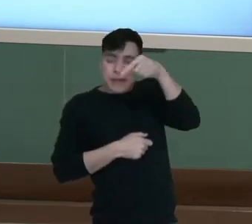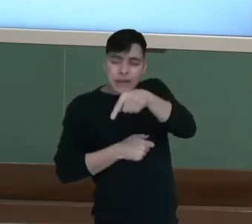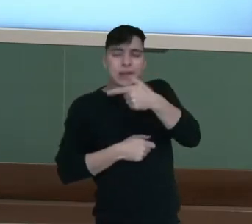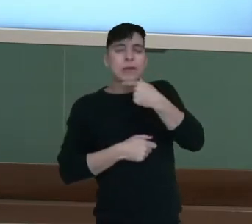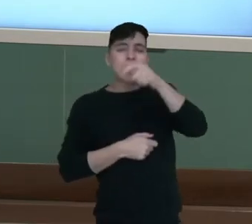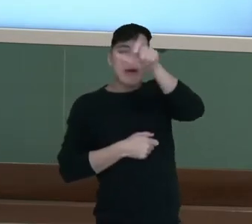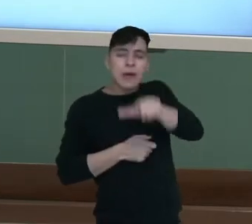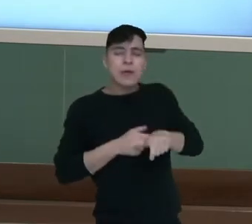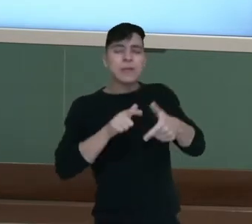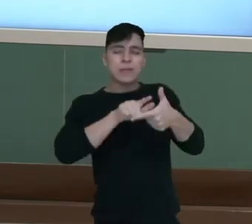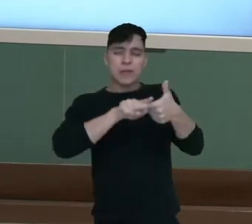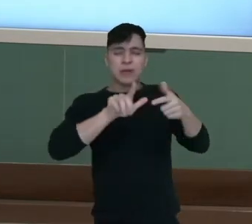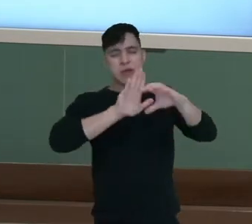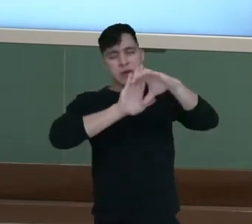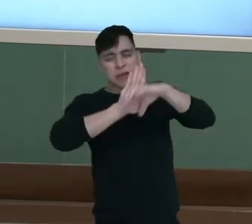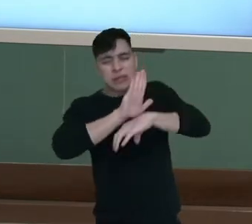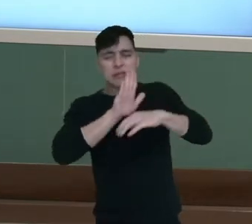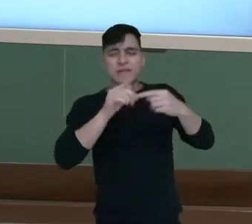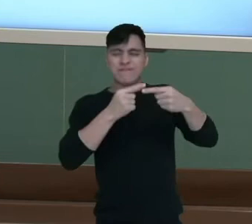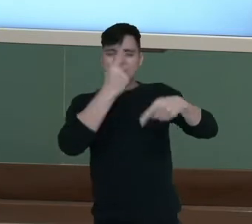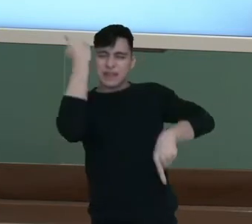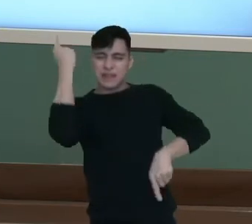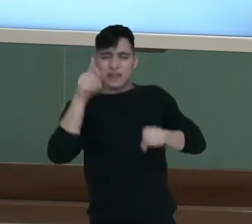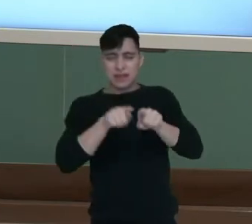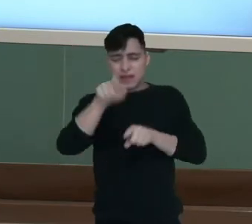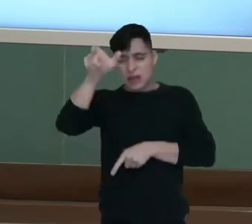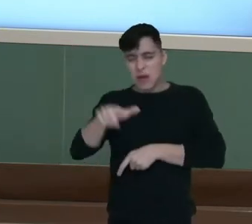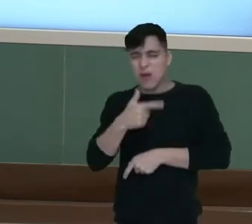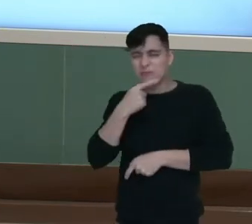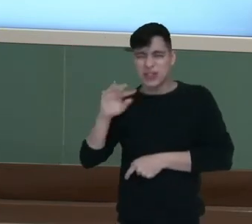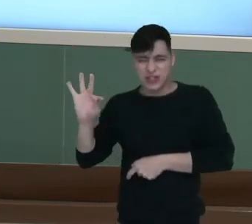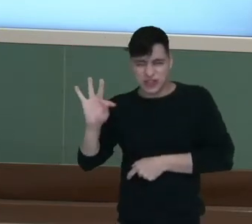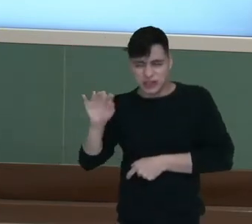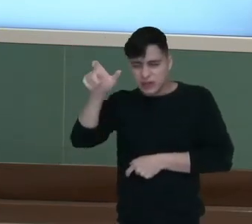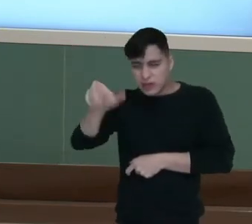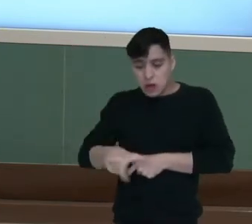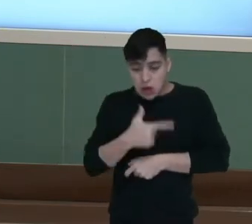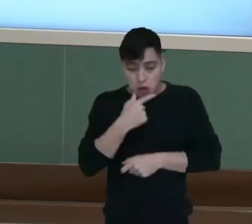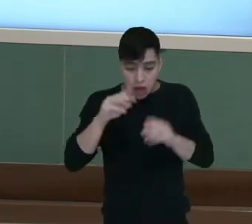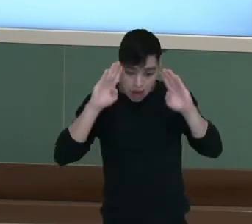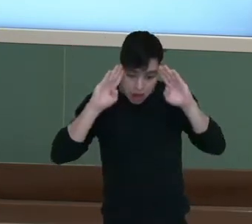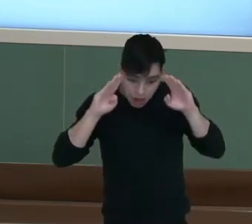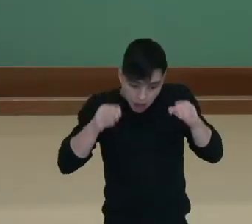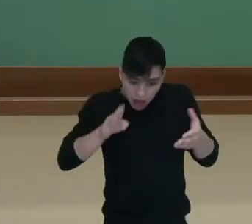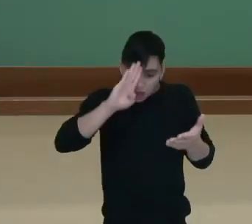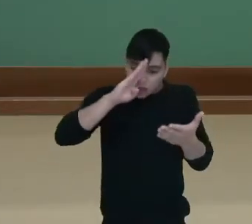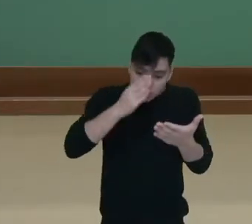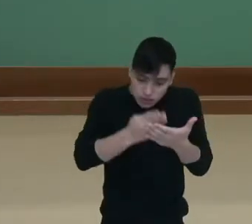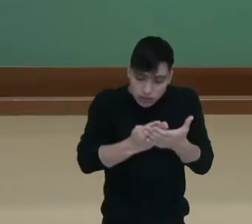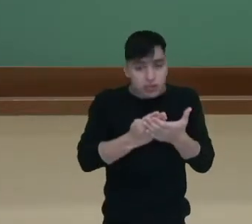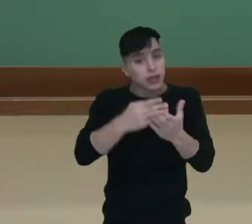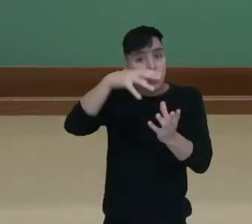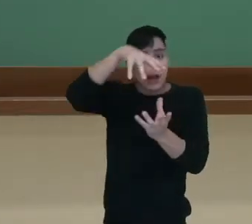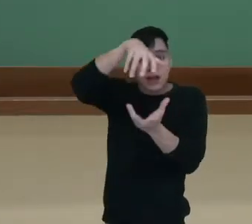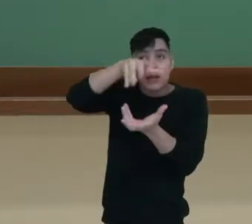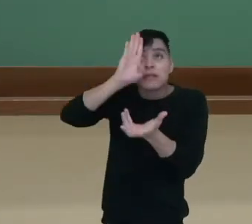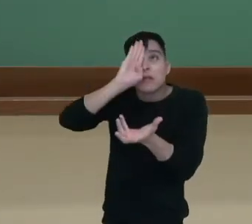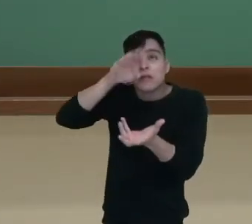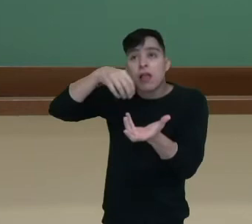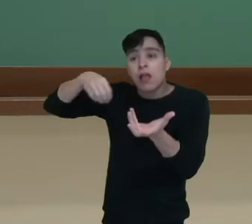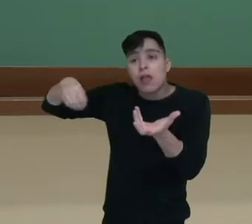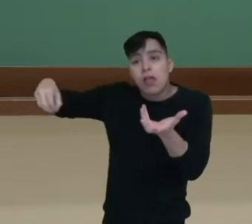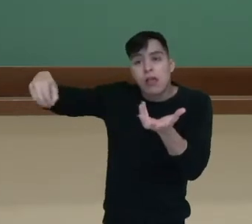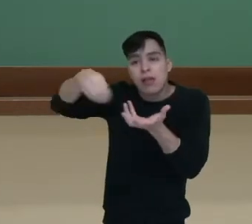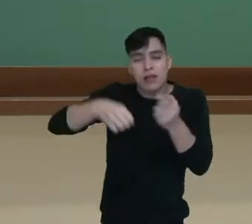de conceito ali, né? Então, você tinha o Tycho Brahe, que ele era geocentrista, enquanto que o Kepler ele já ia para a ideia